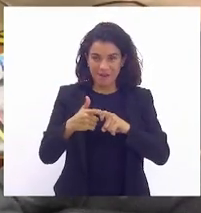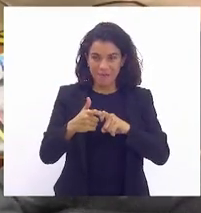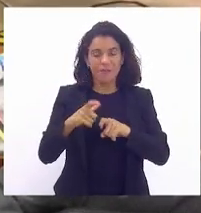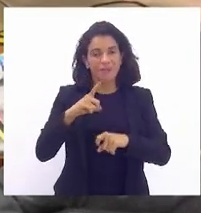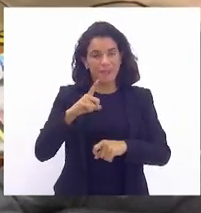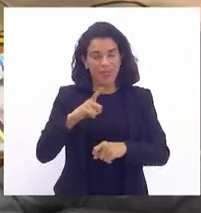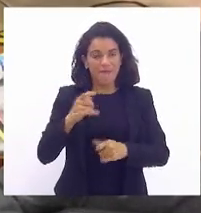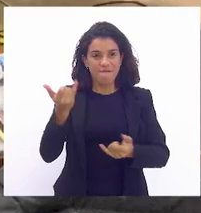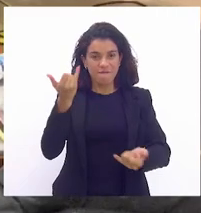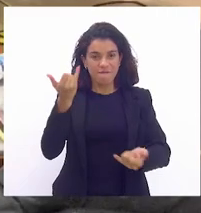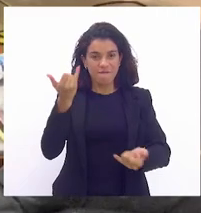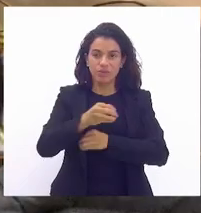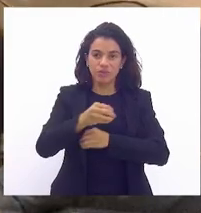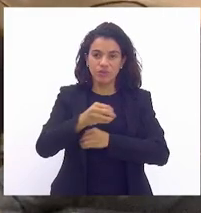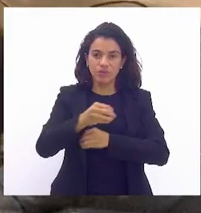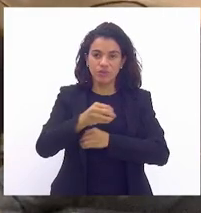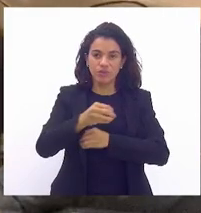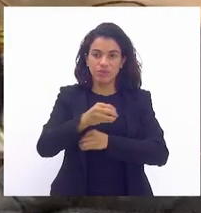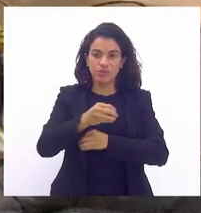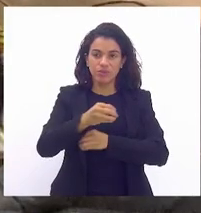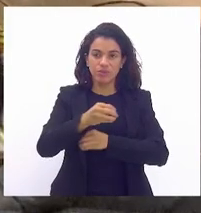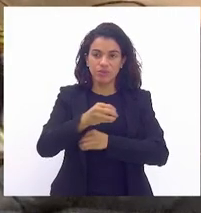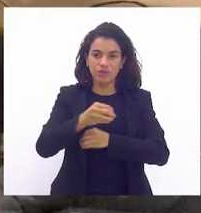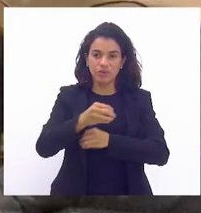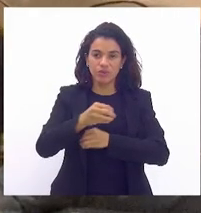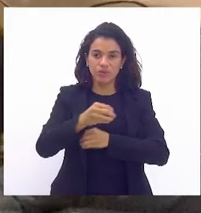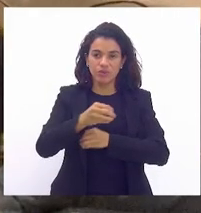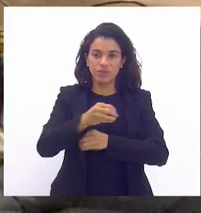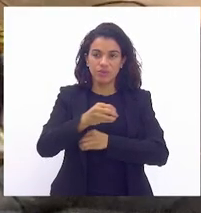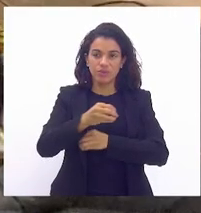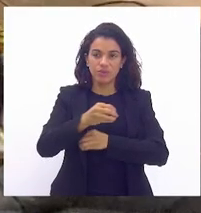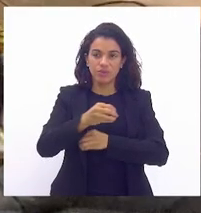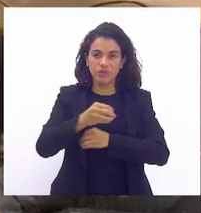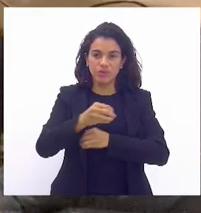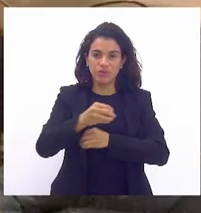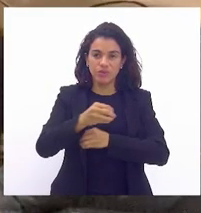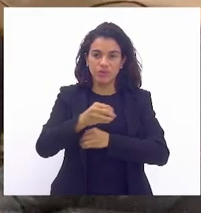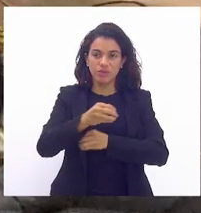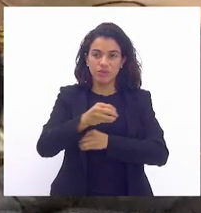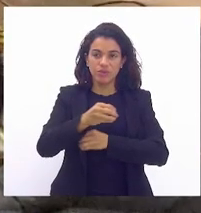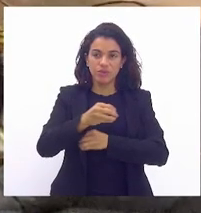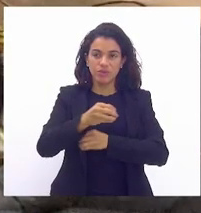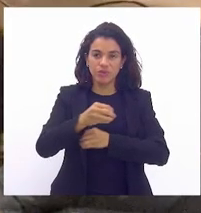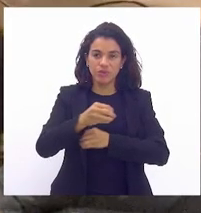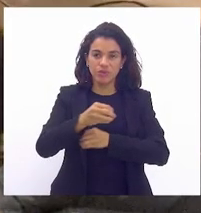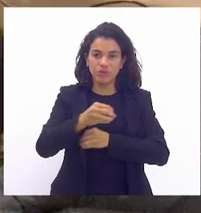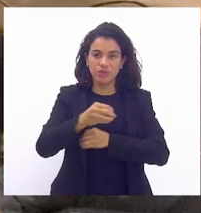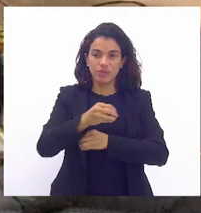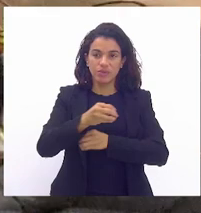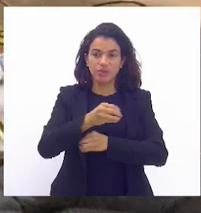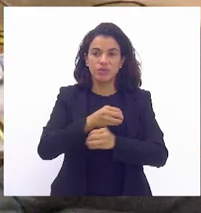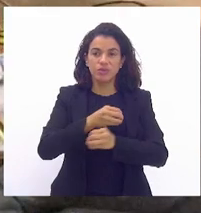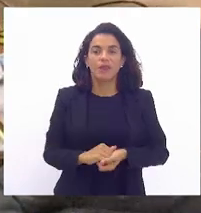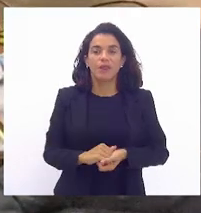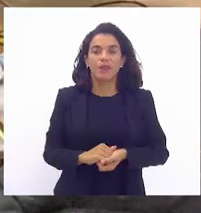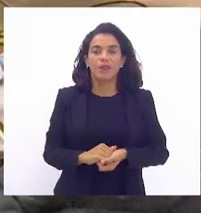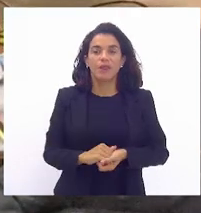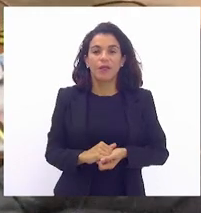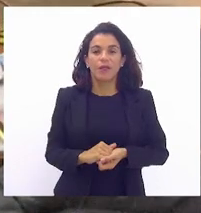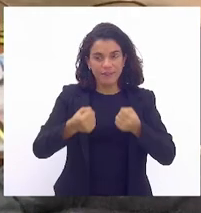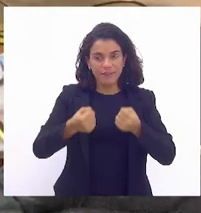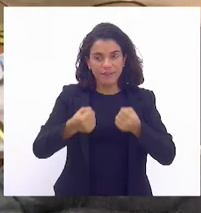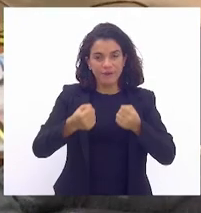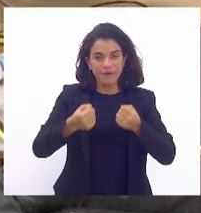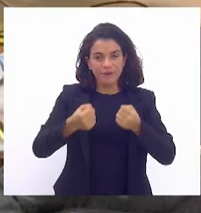que, além da leucopenia, que atualmente tem mais de 8 mil pessoas lesadas com leucopenia